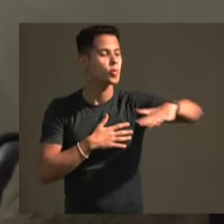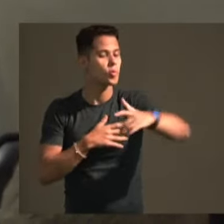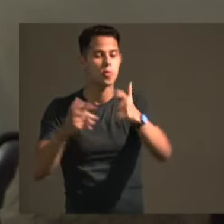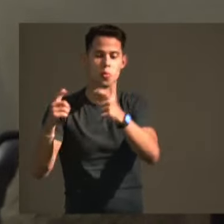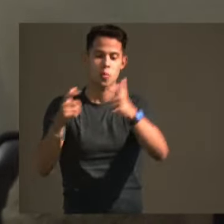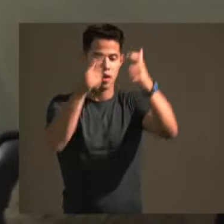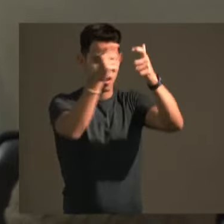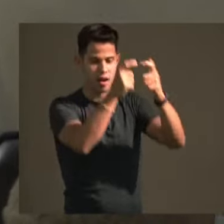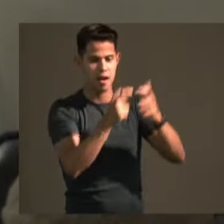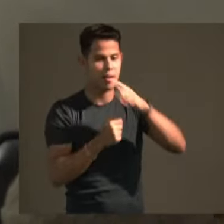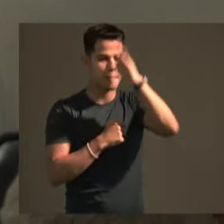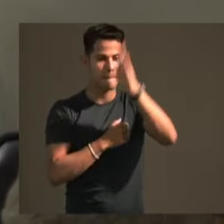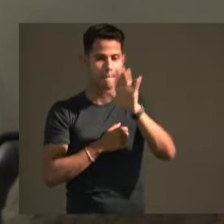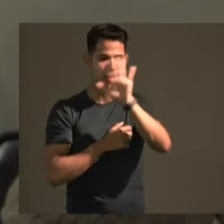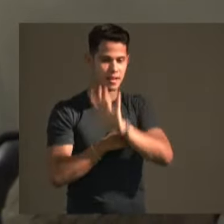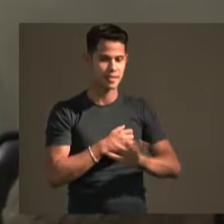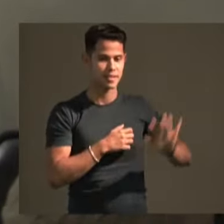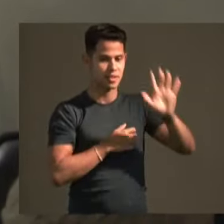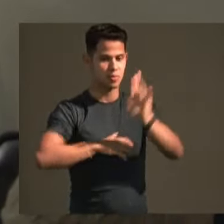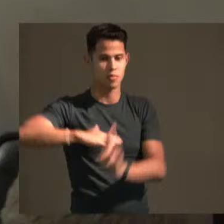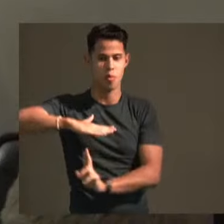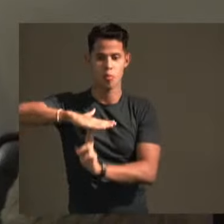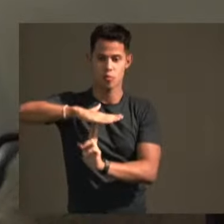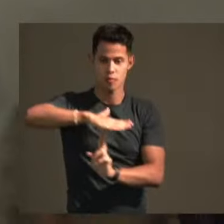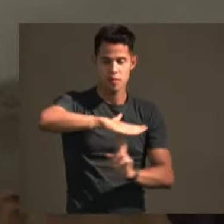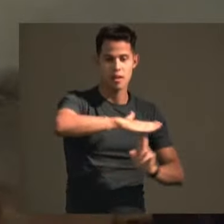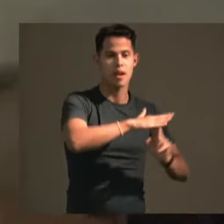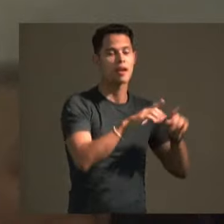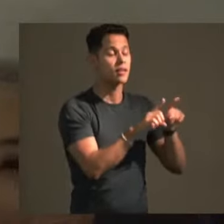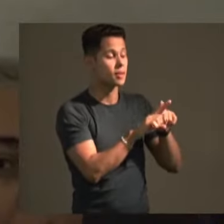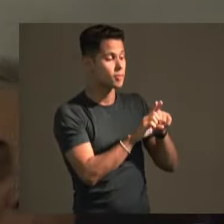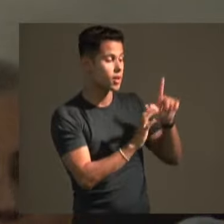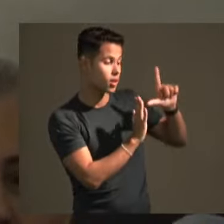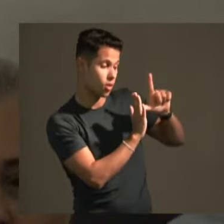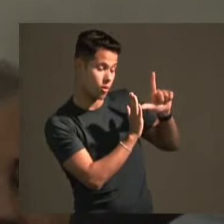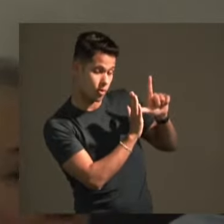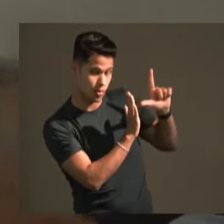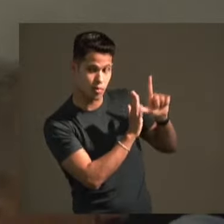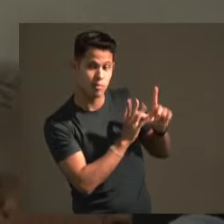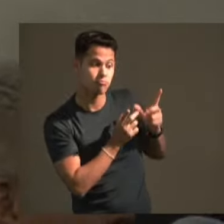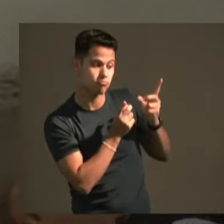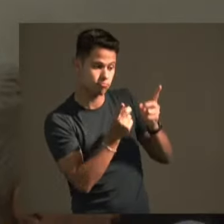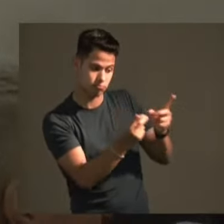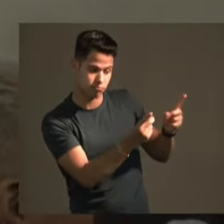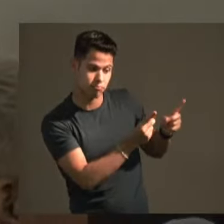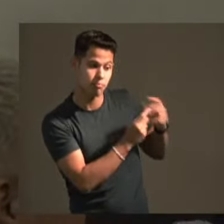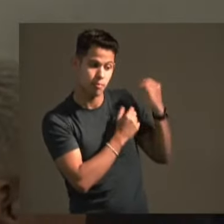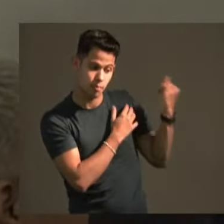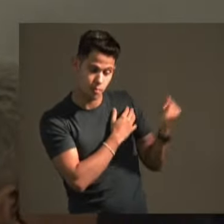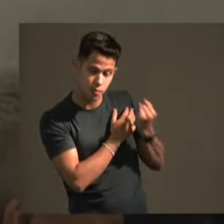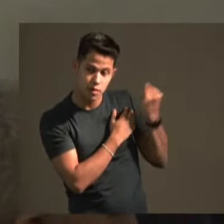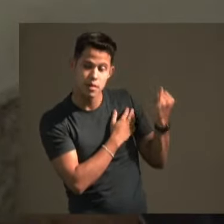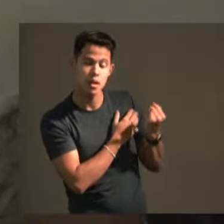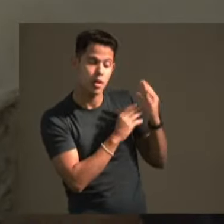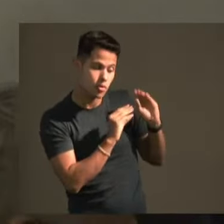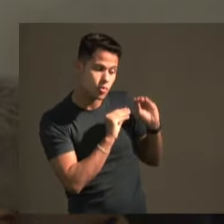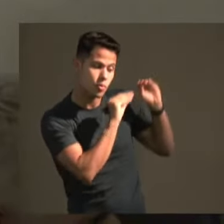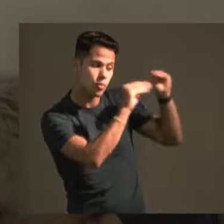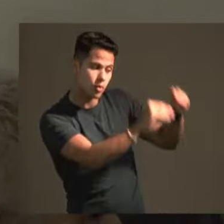Brasil, e nos comércios, onde tem a grande movimentação de pessoas, novos comércios, também instalar esses